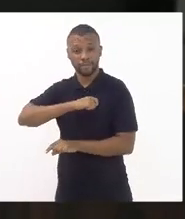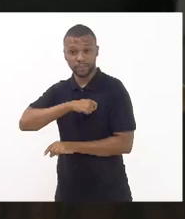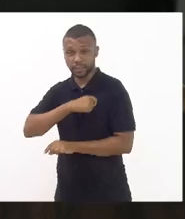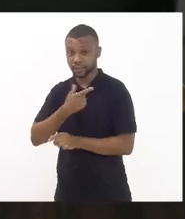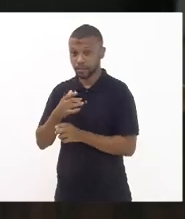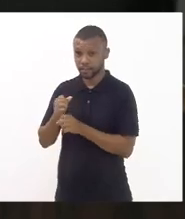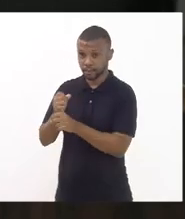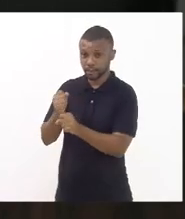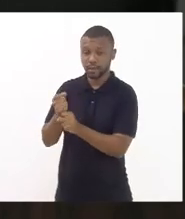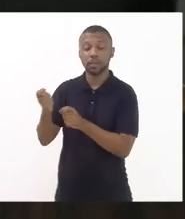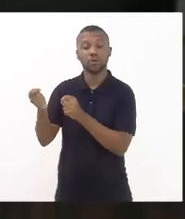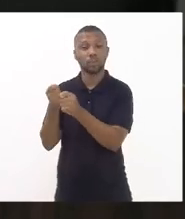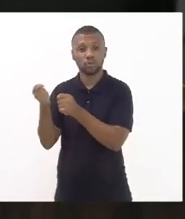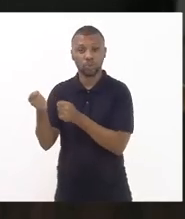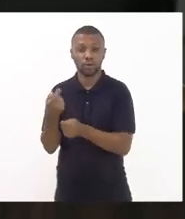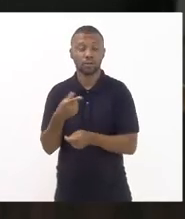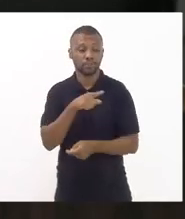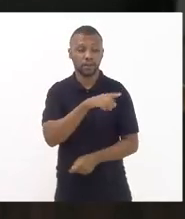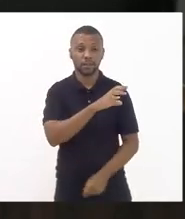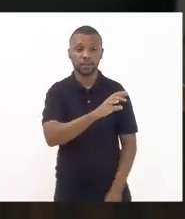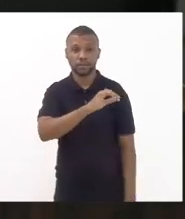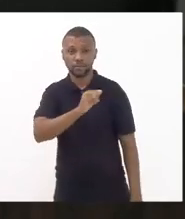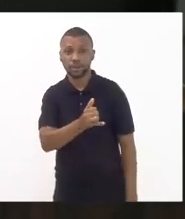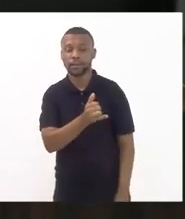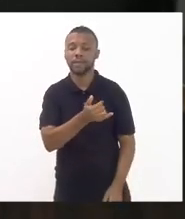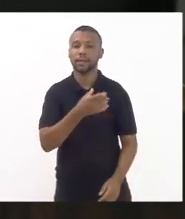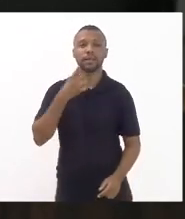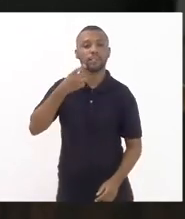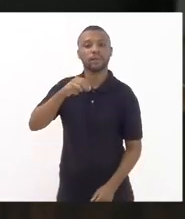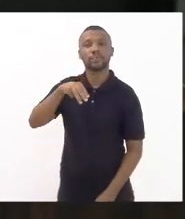Para emitir parecer pela Comissão de Constituição, Justiça, deputado Márcio Pacheco.